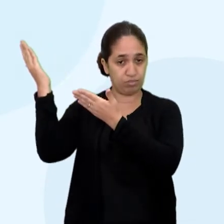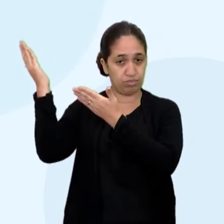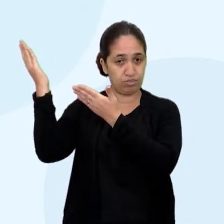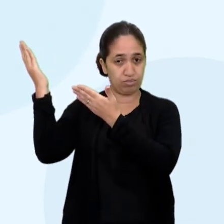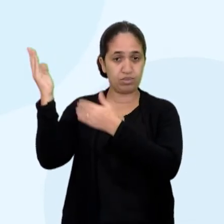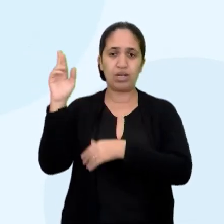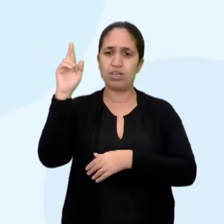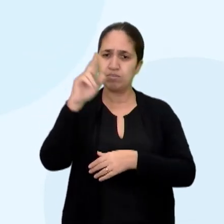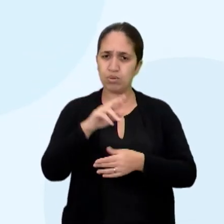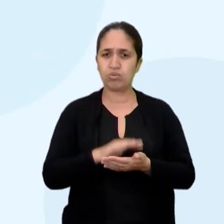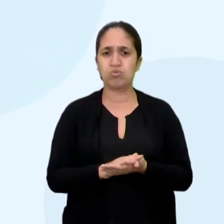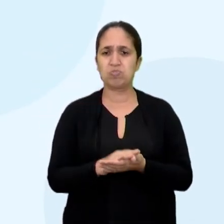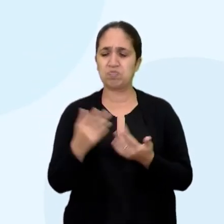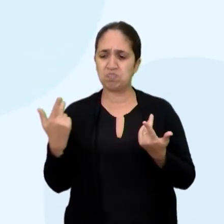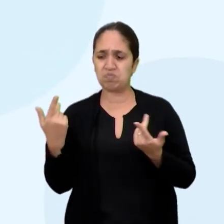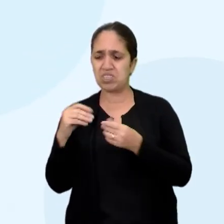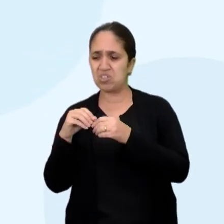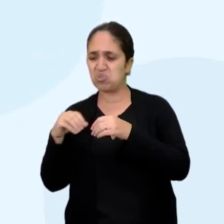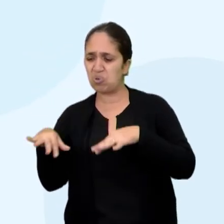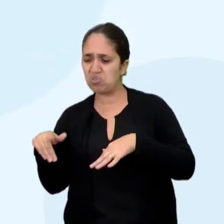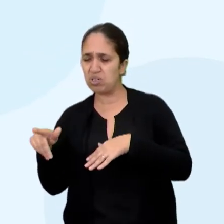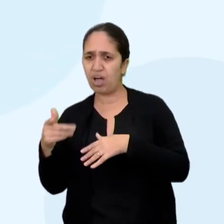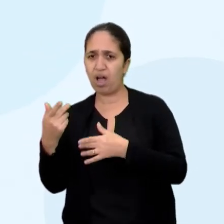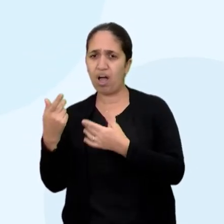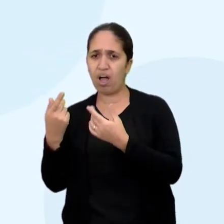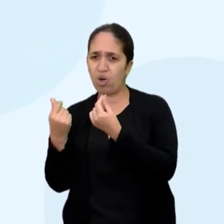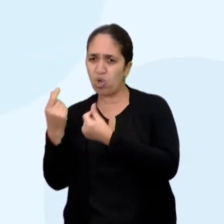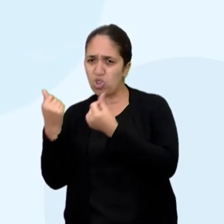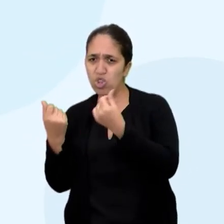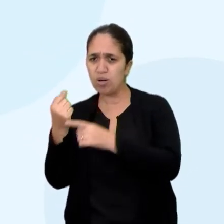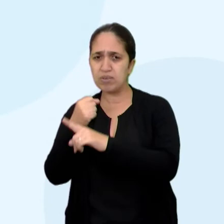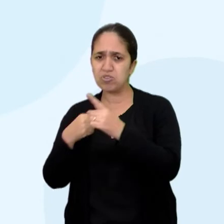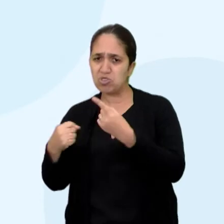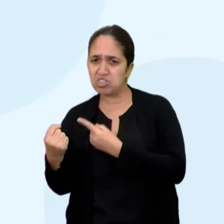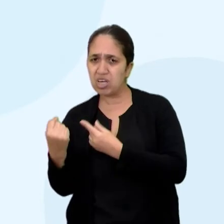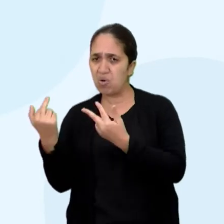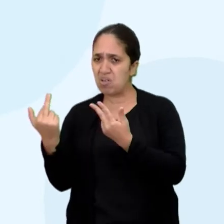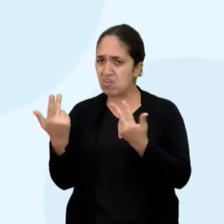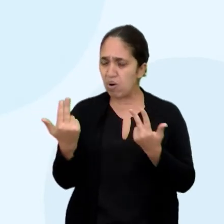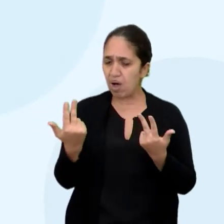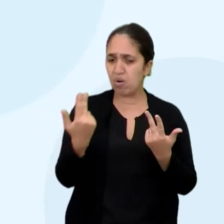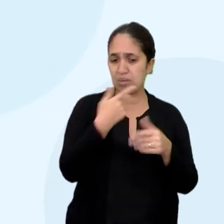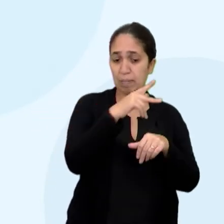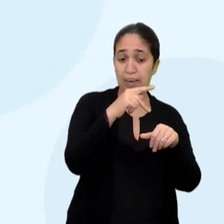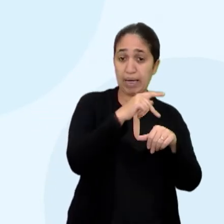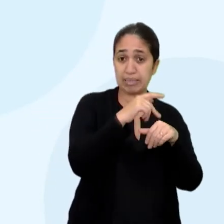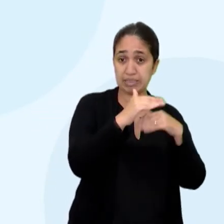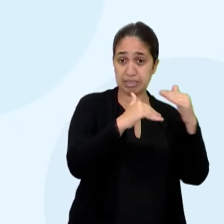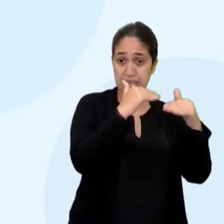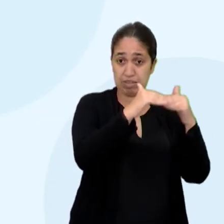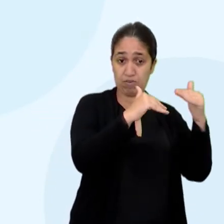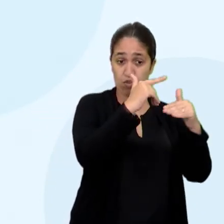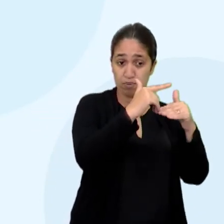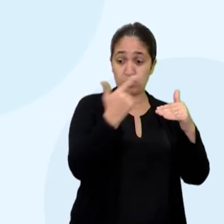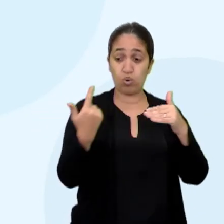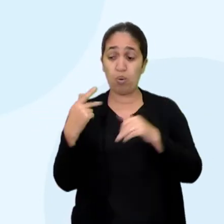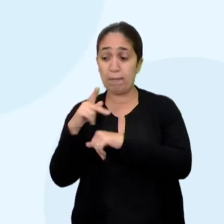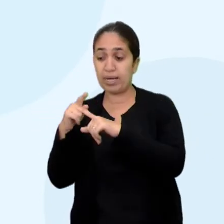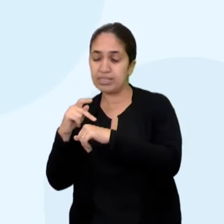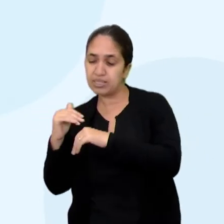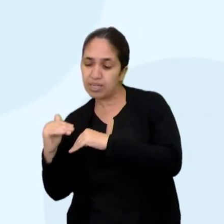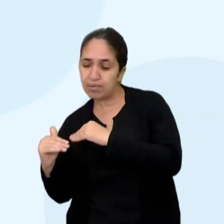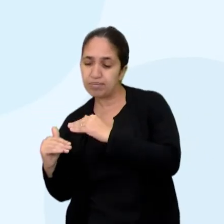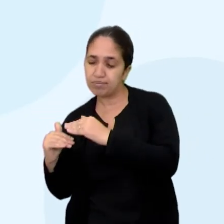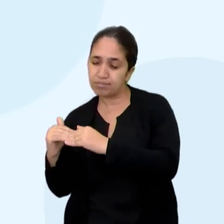Respondam, será que as consequências econômicas e sociais se dão da mesma forma em países desenvolvidos e em desenvolvimento? É